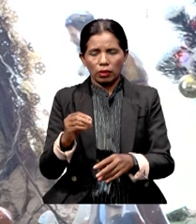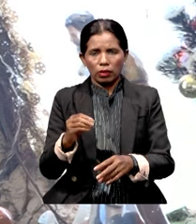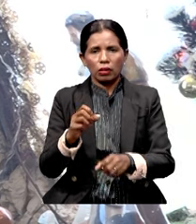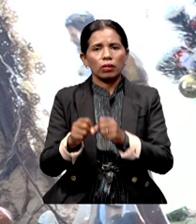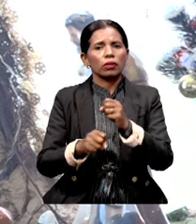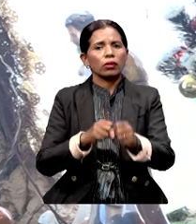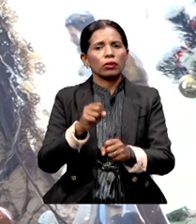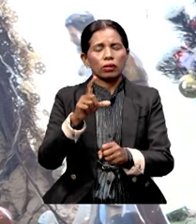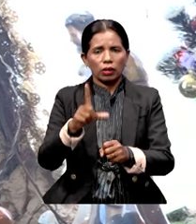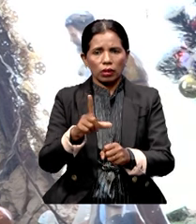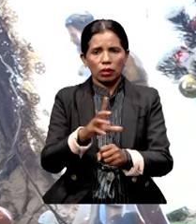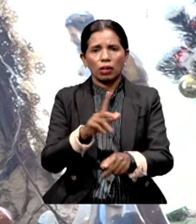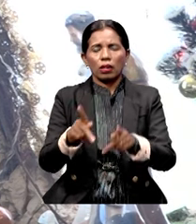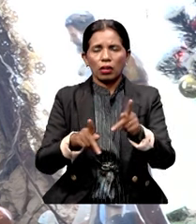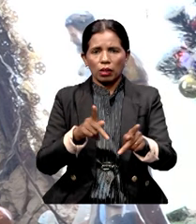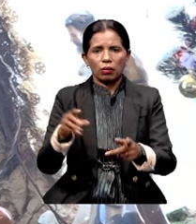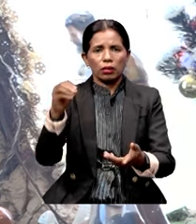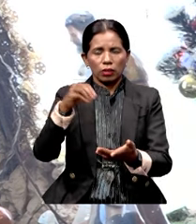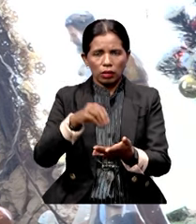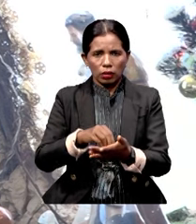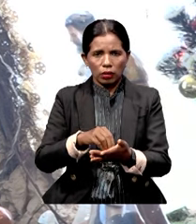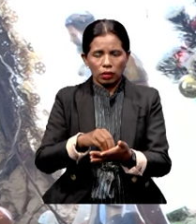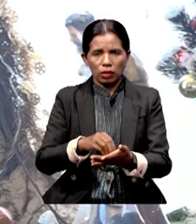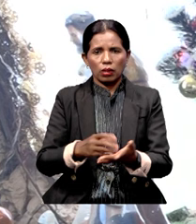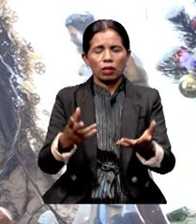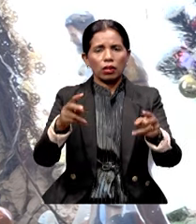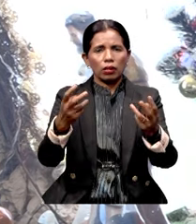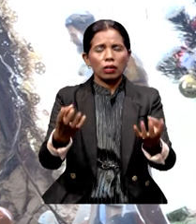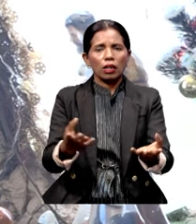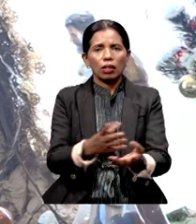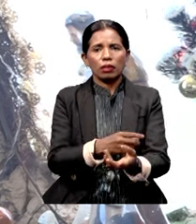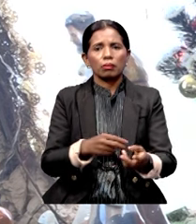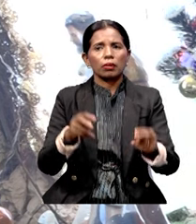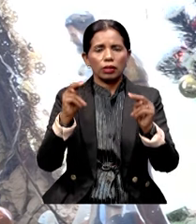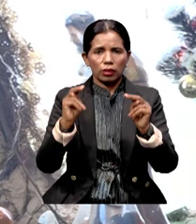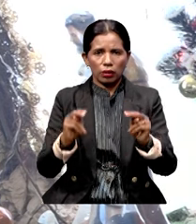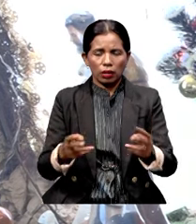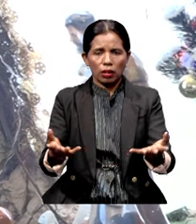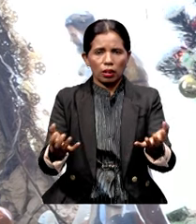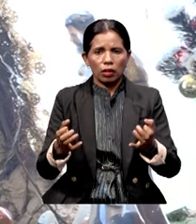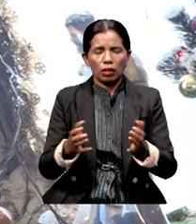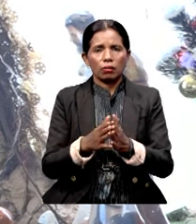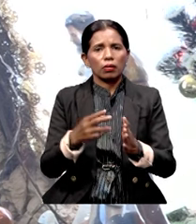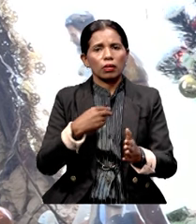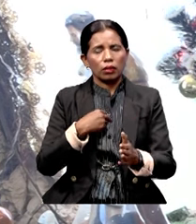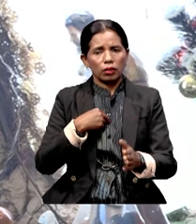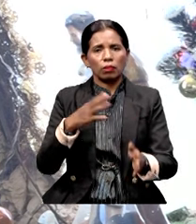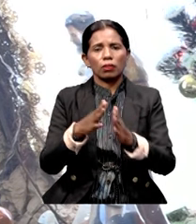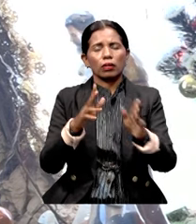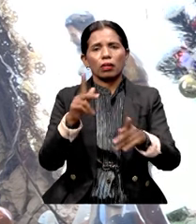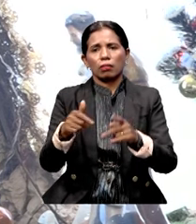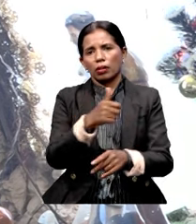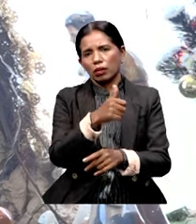social, ema seitau hela interesse pessoal. Ma bot liu, ema ideida